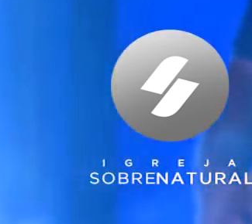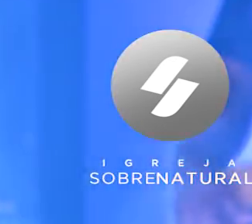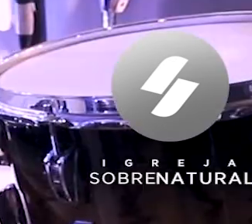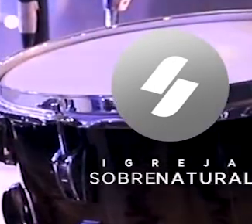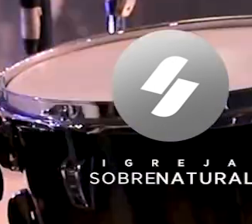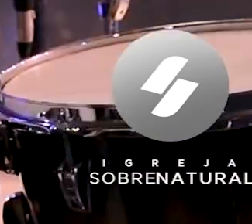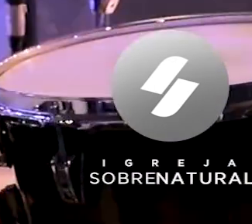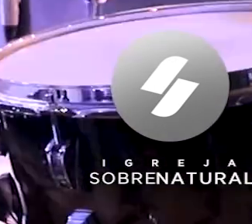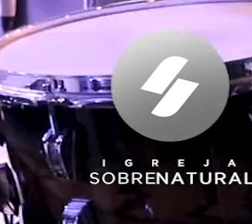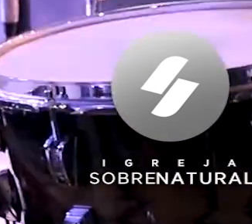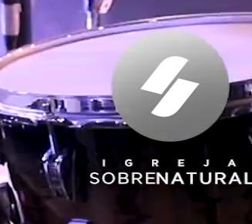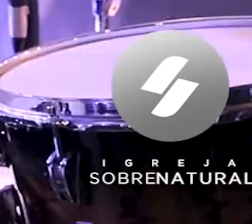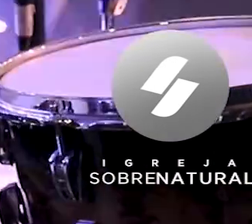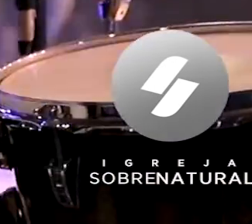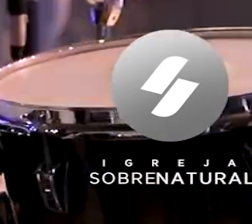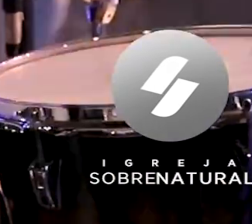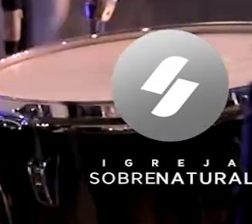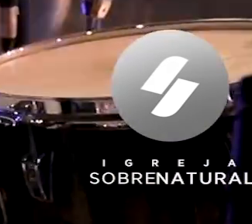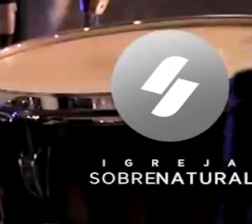aqui